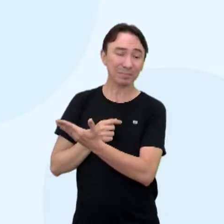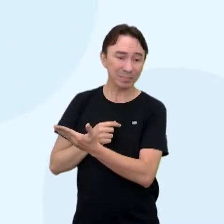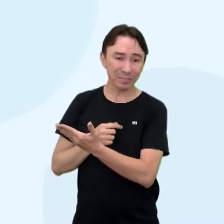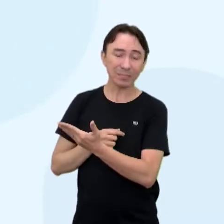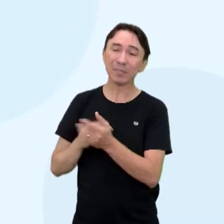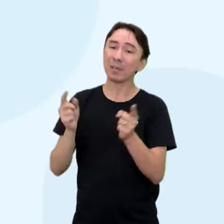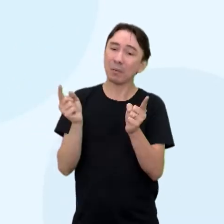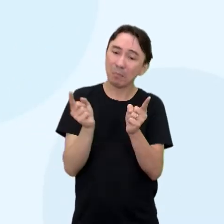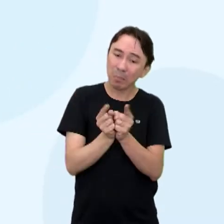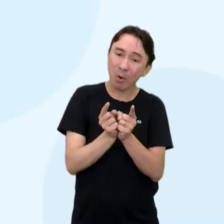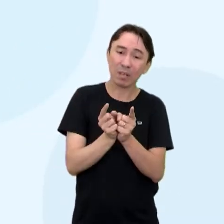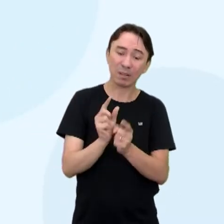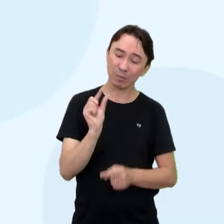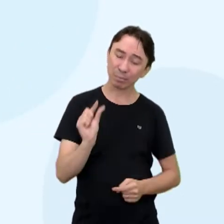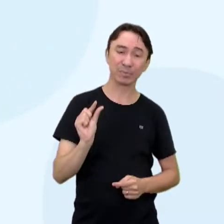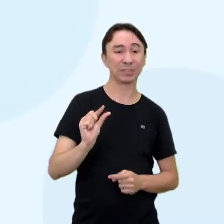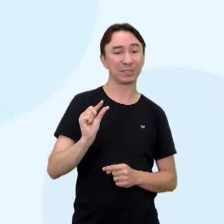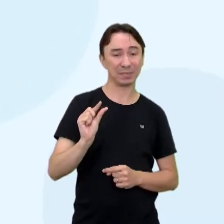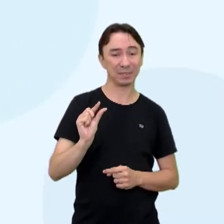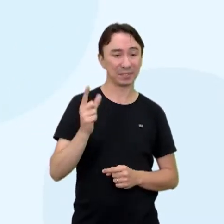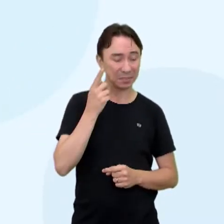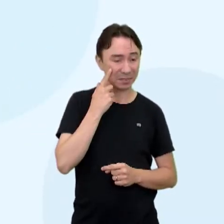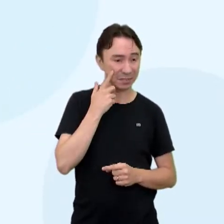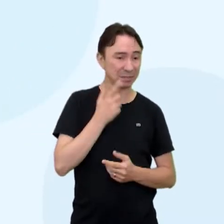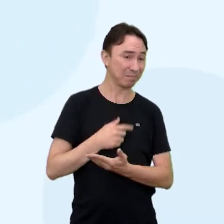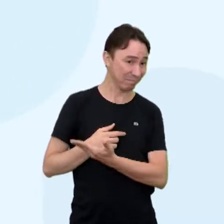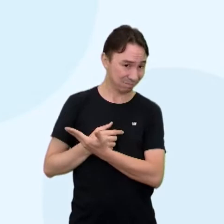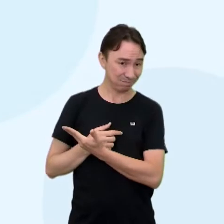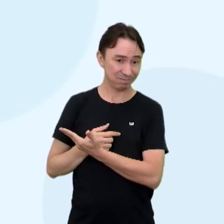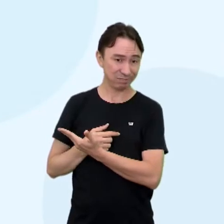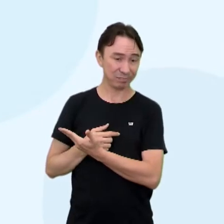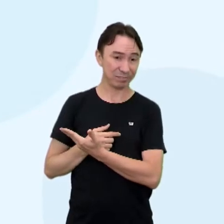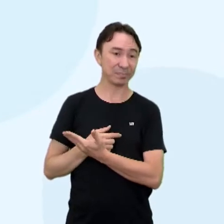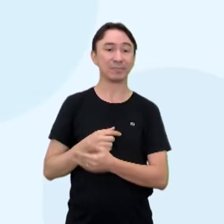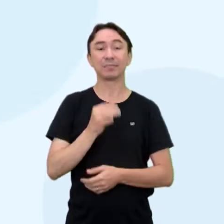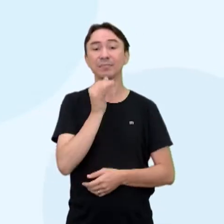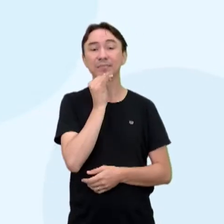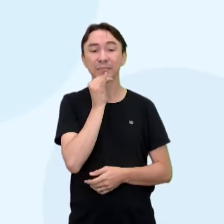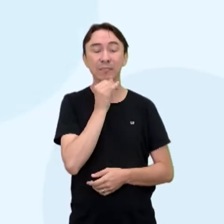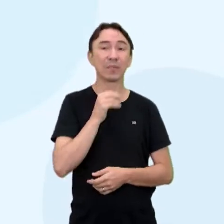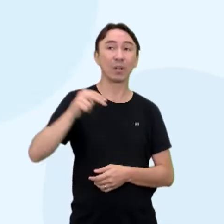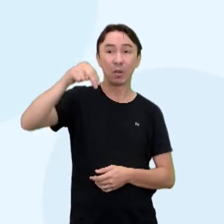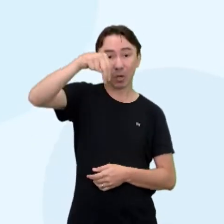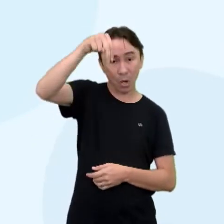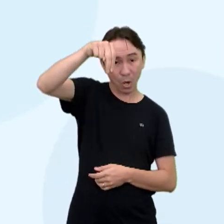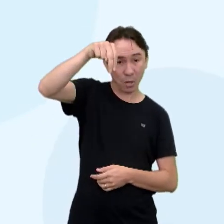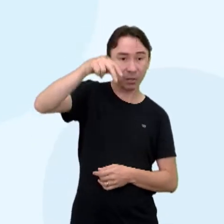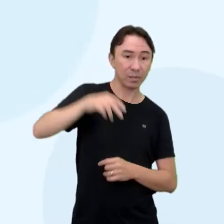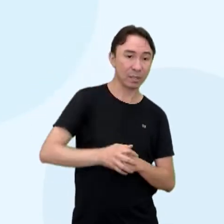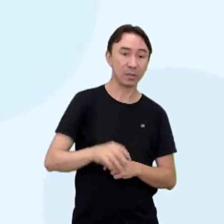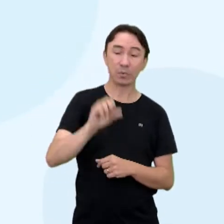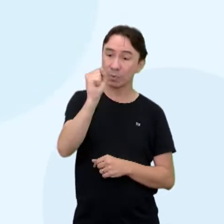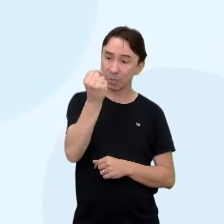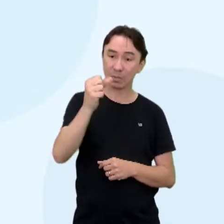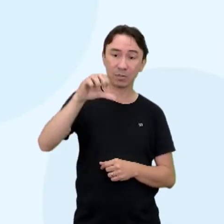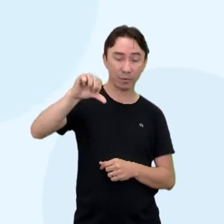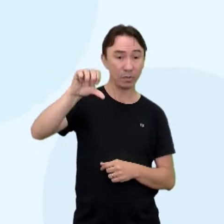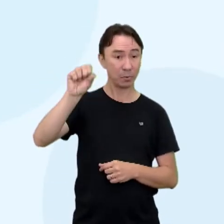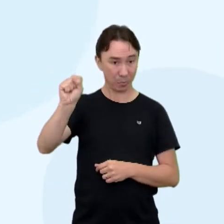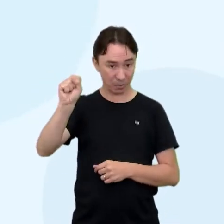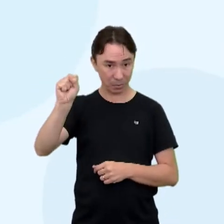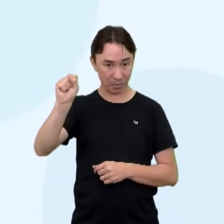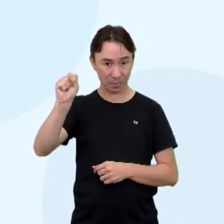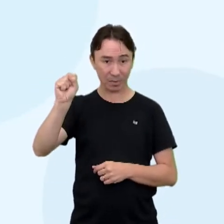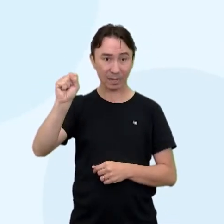dos valores que a gente observa nas outras regiões. Então o norte de 898, que tinha em 2012, foi